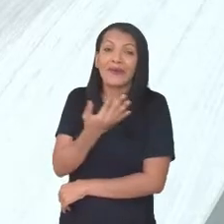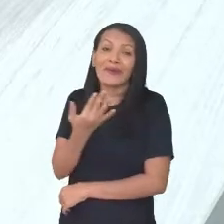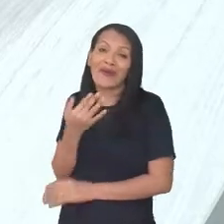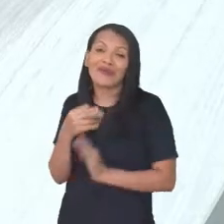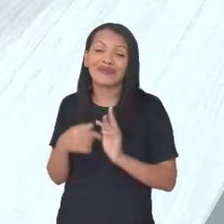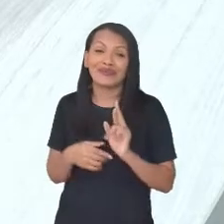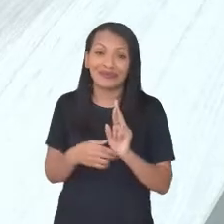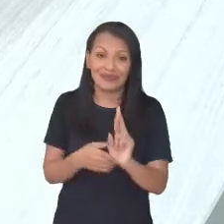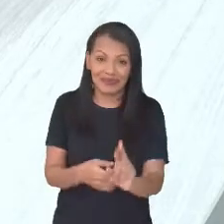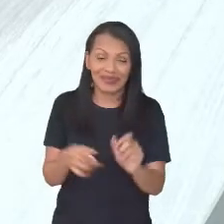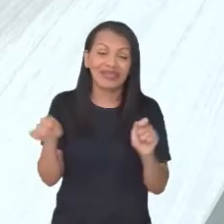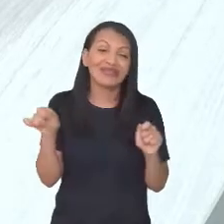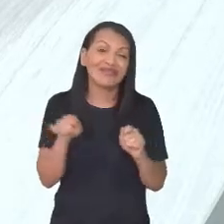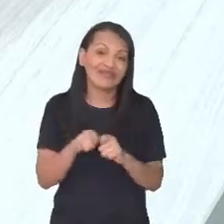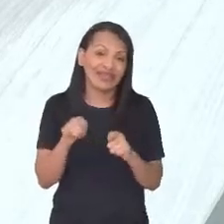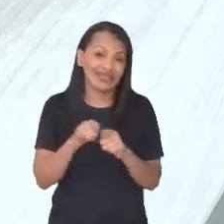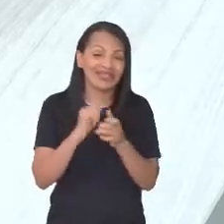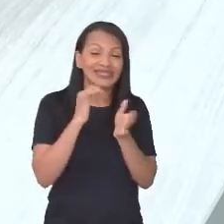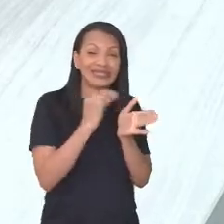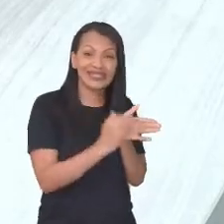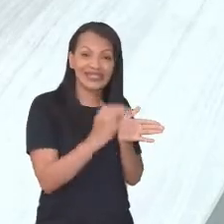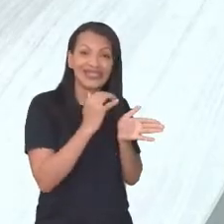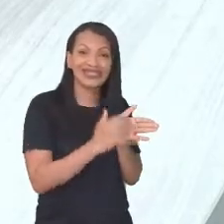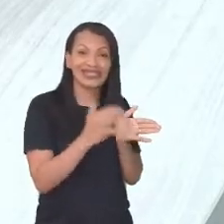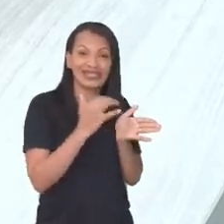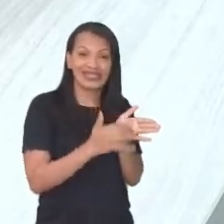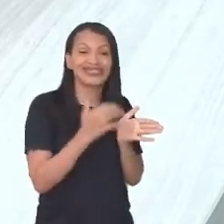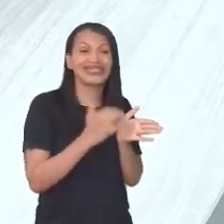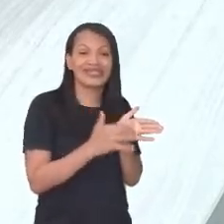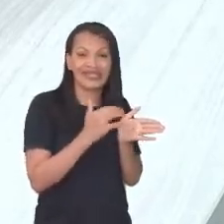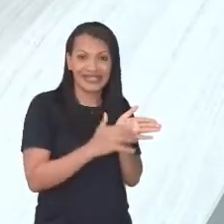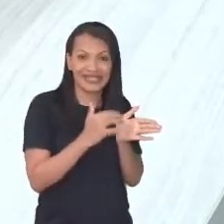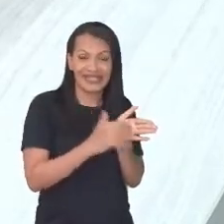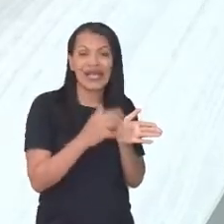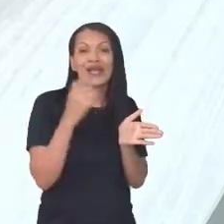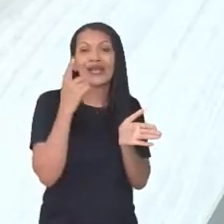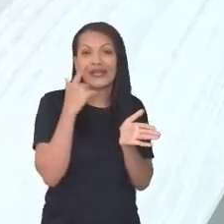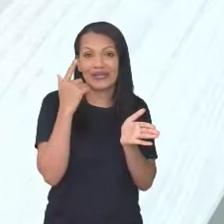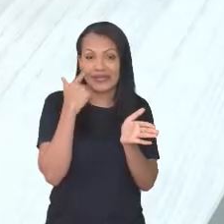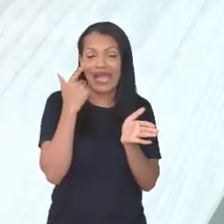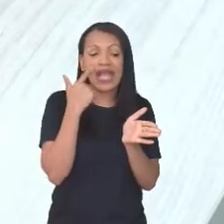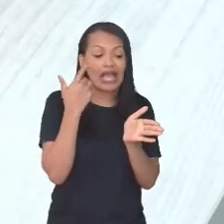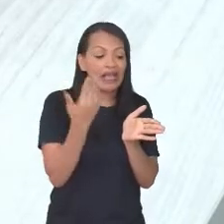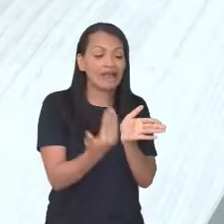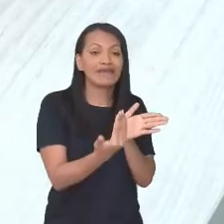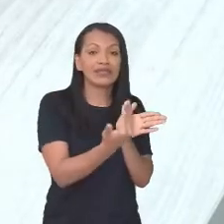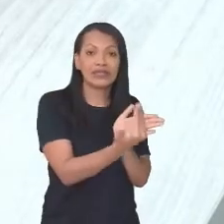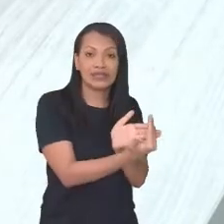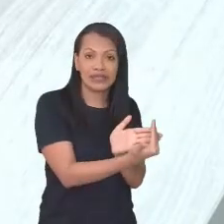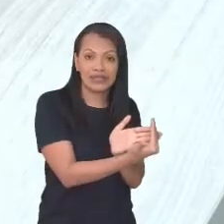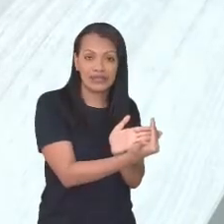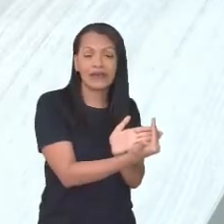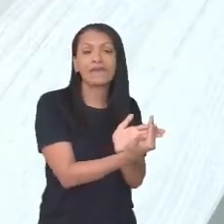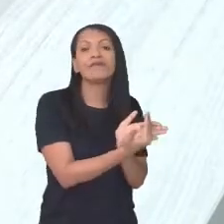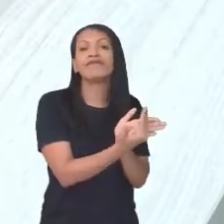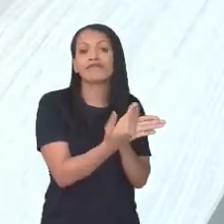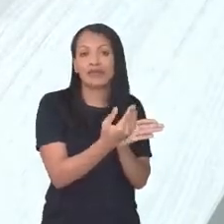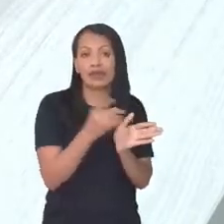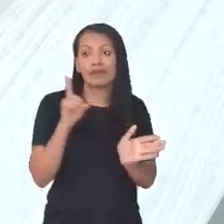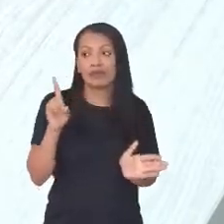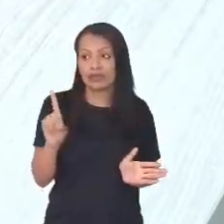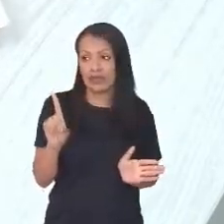representações que a gente faz quando escreve. E aí a gente escreve daqui de trás, né, da direita